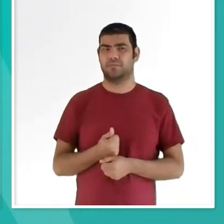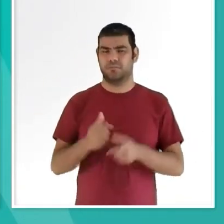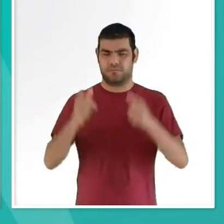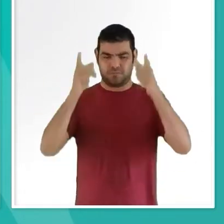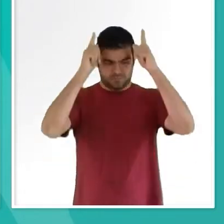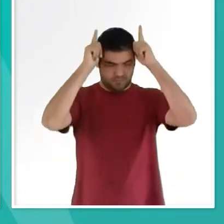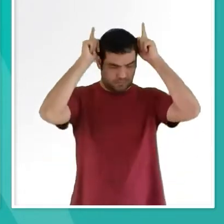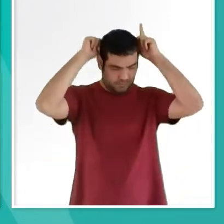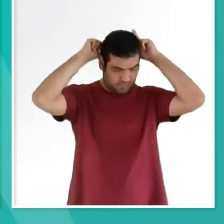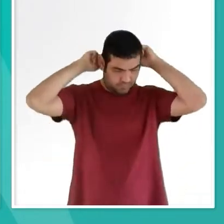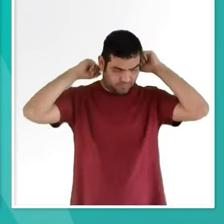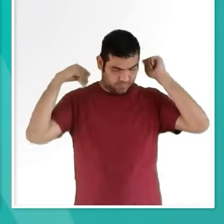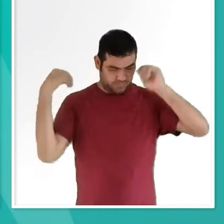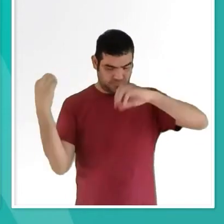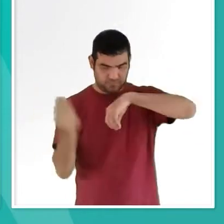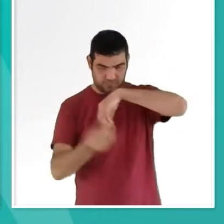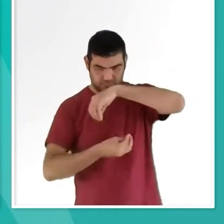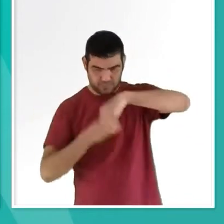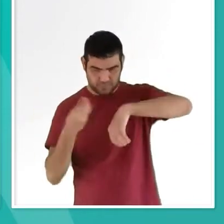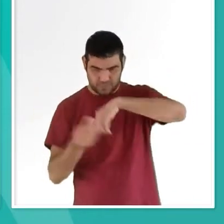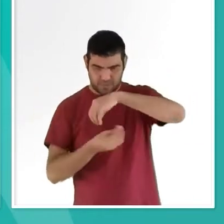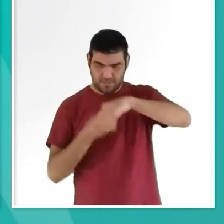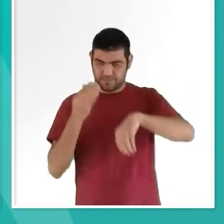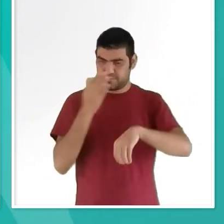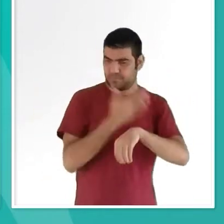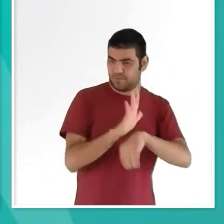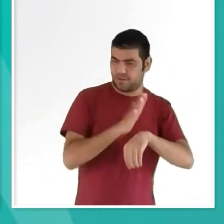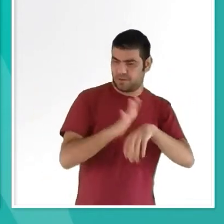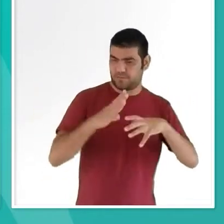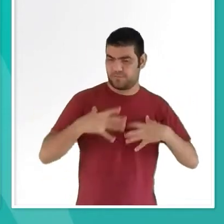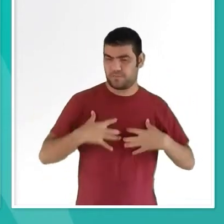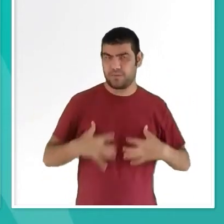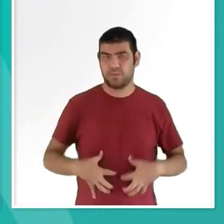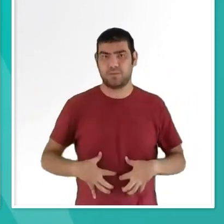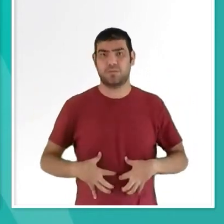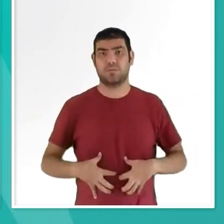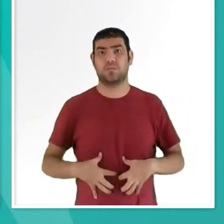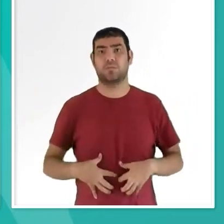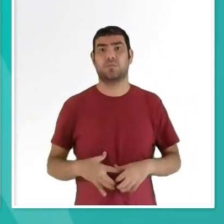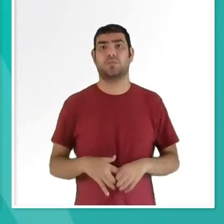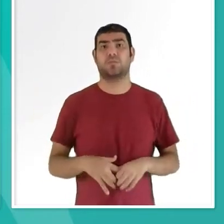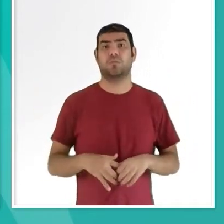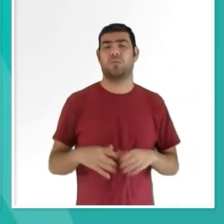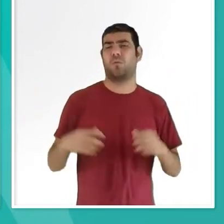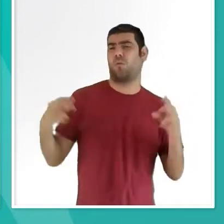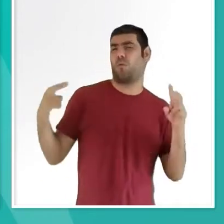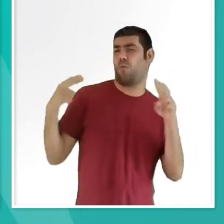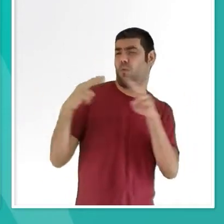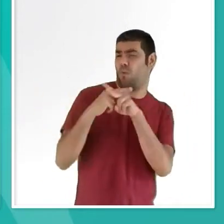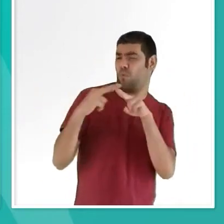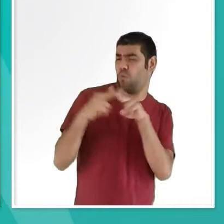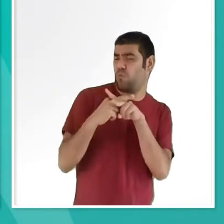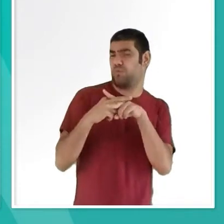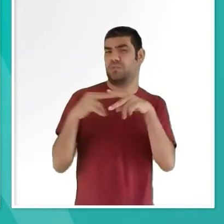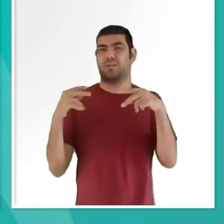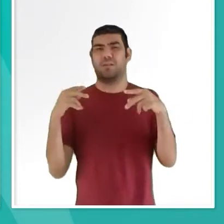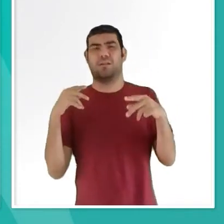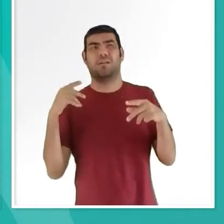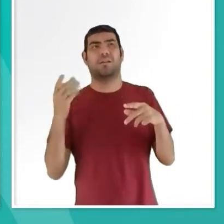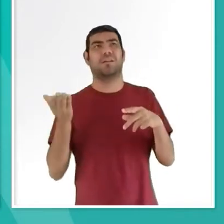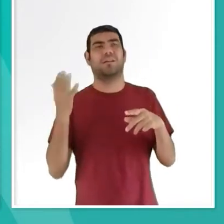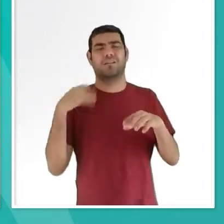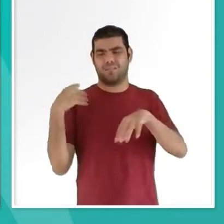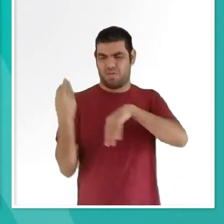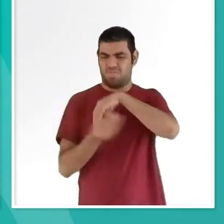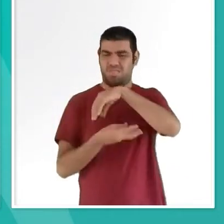misturavam, né, a parte do treinamento físico com lutas, com preparamento para a